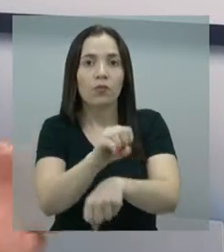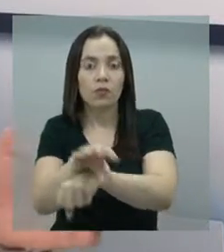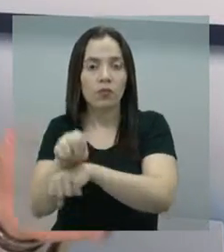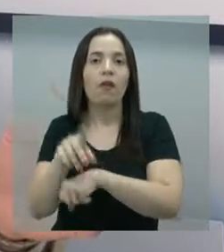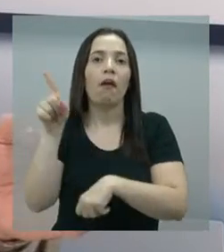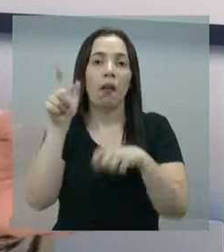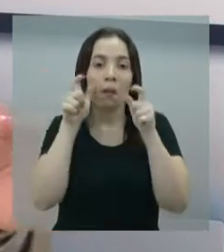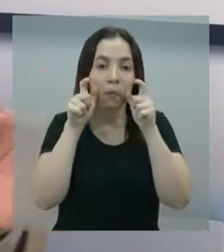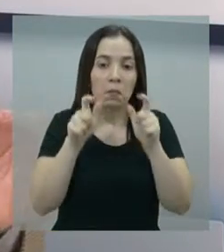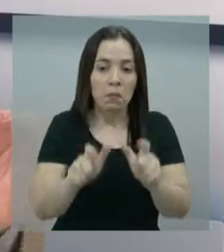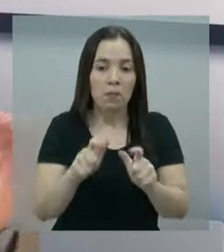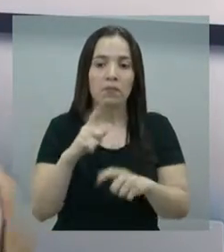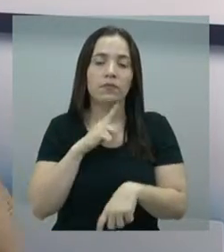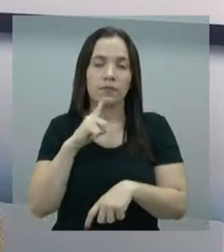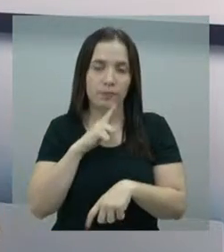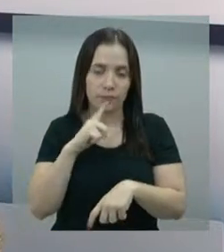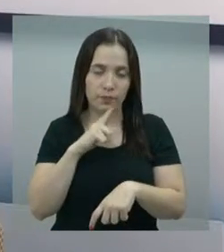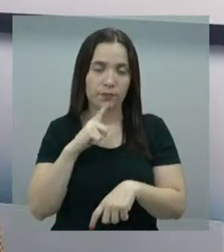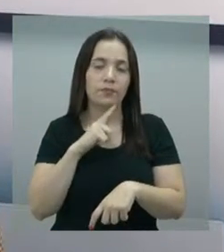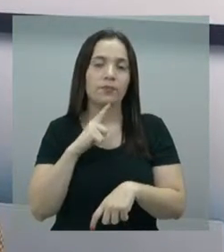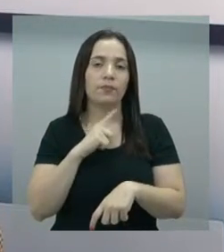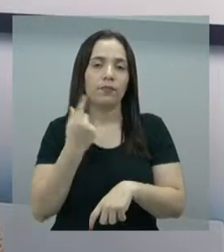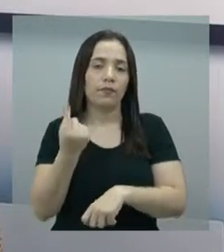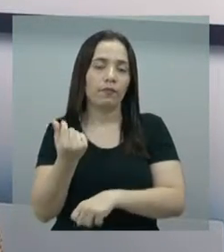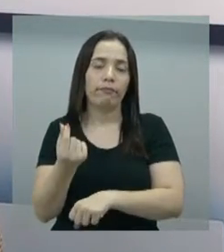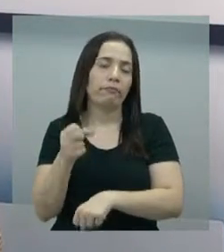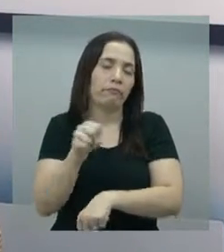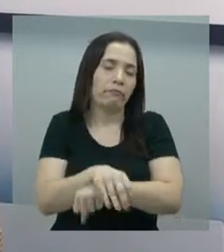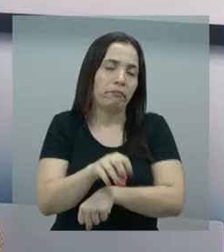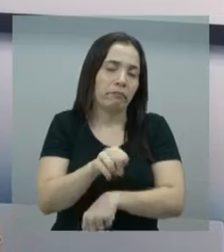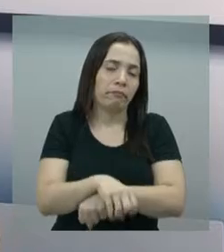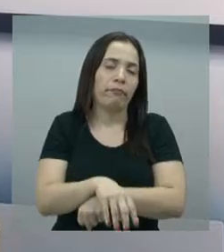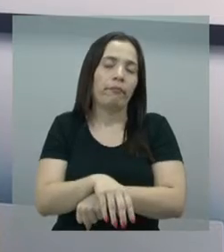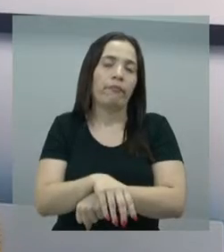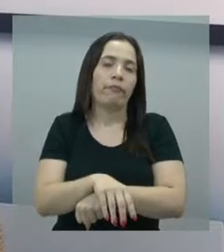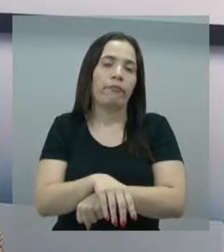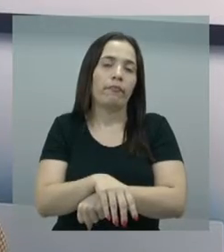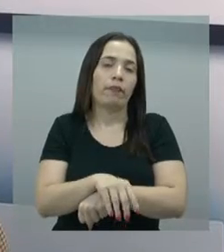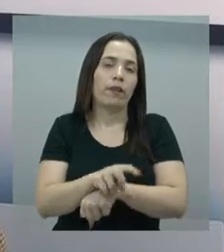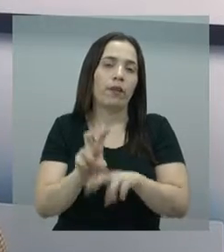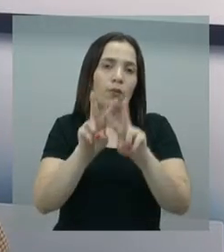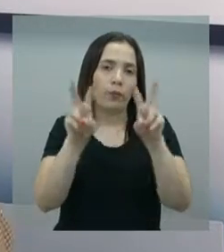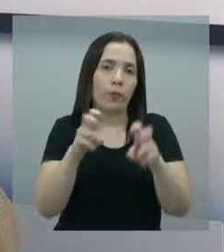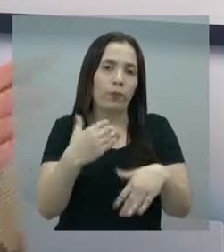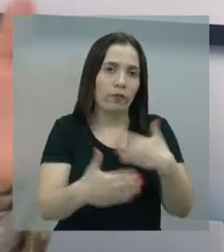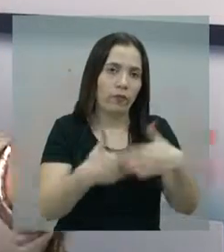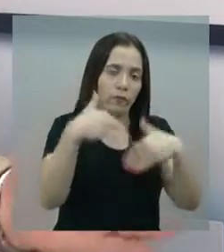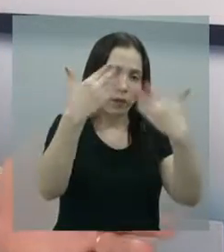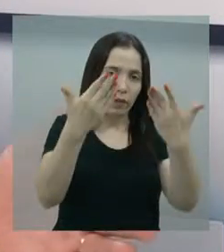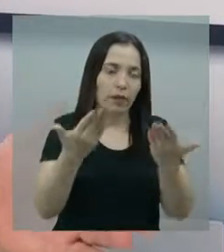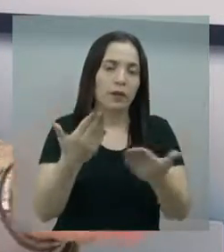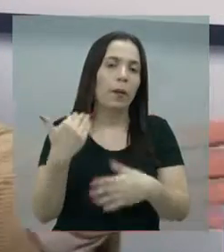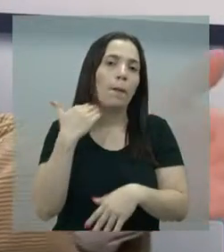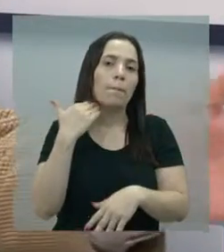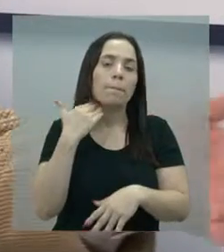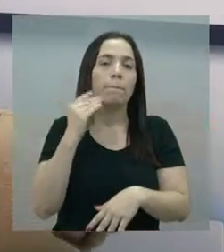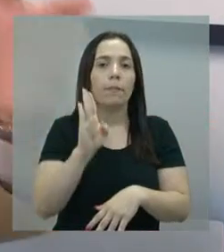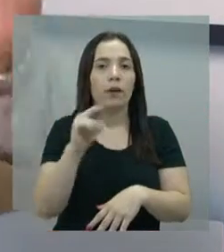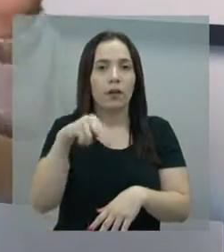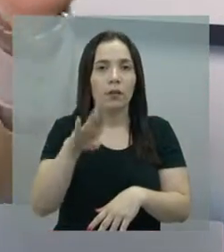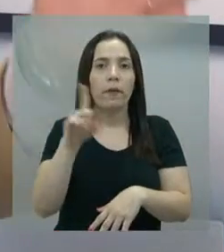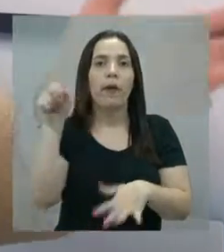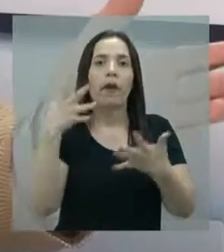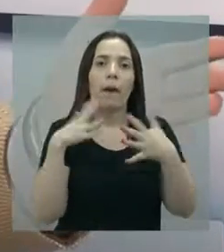constitucionais, como de financiamento de fomento de desenvolvimento, como o do Banco Nordeste,